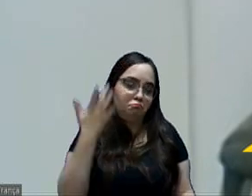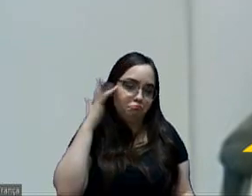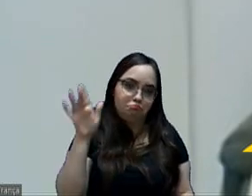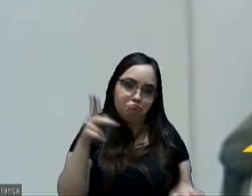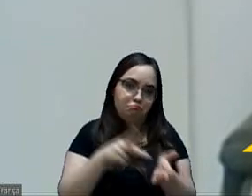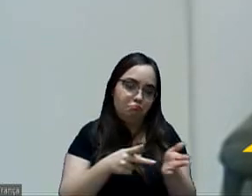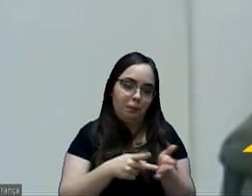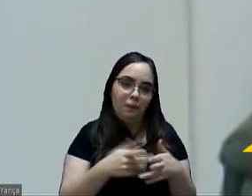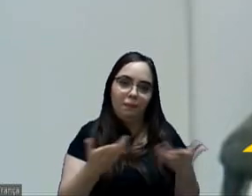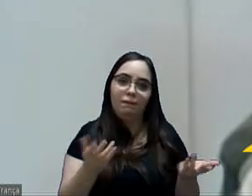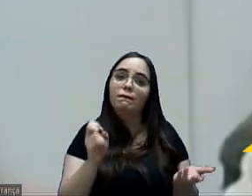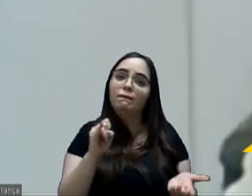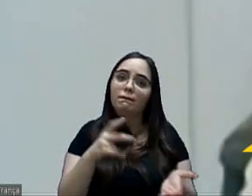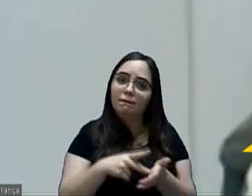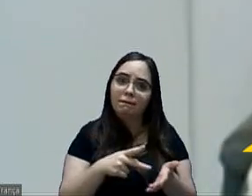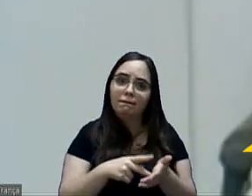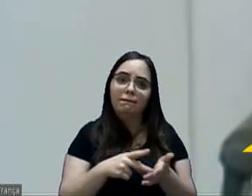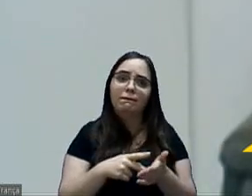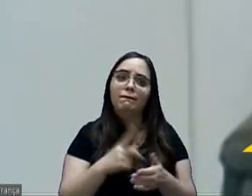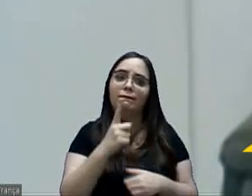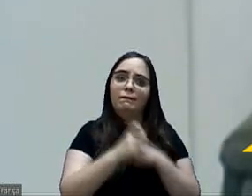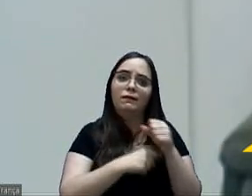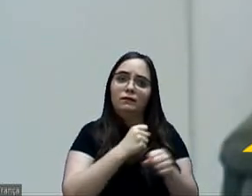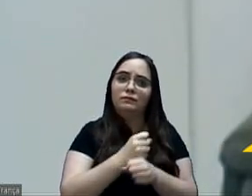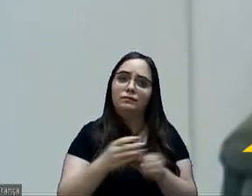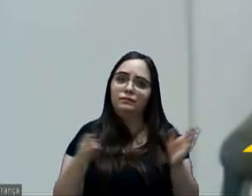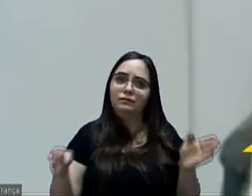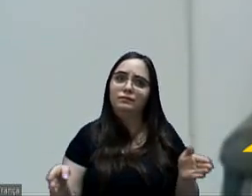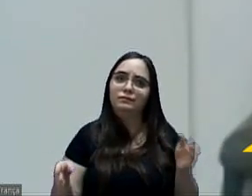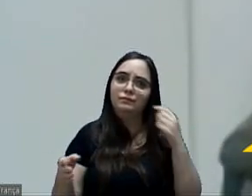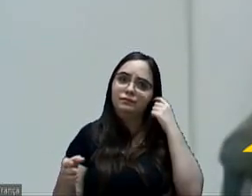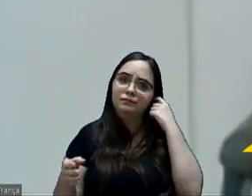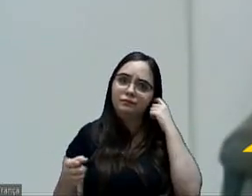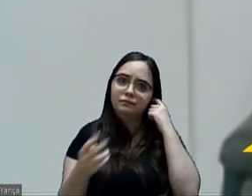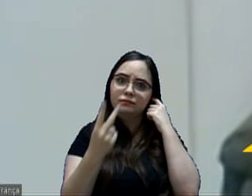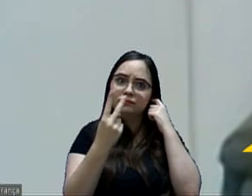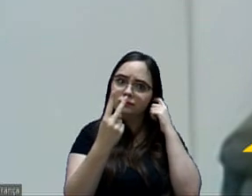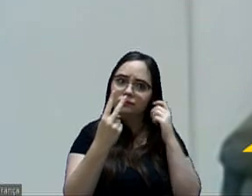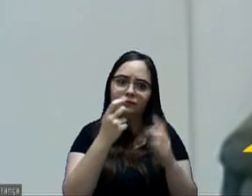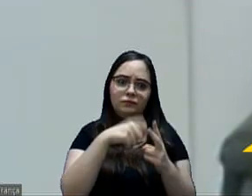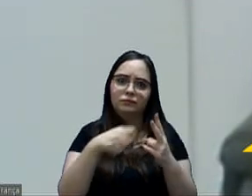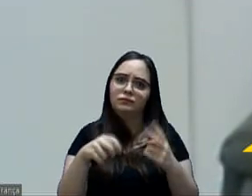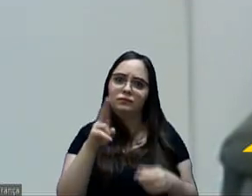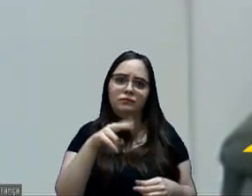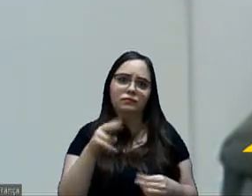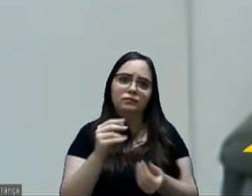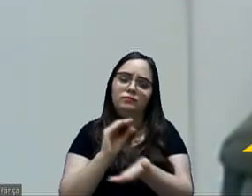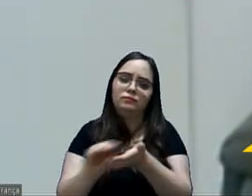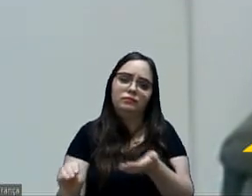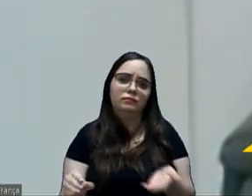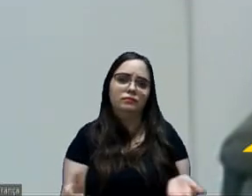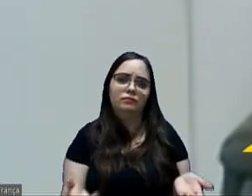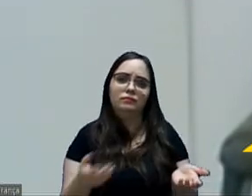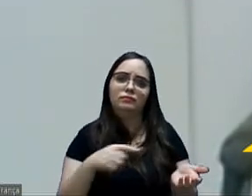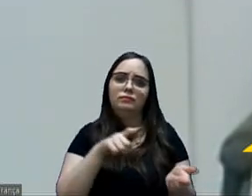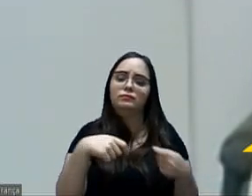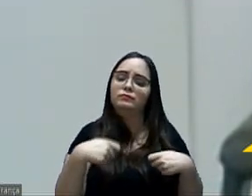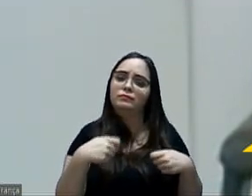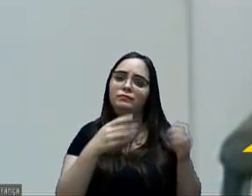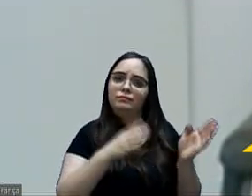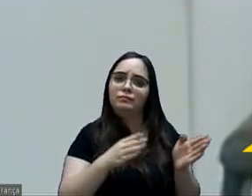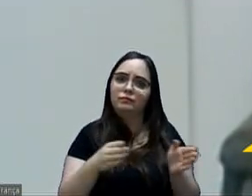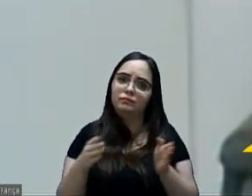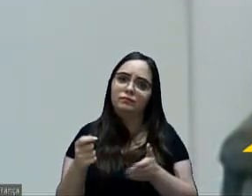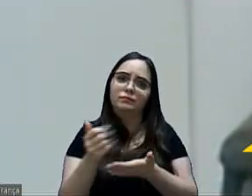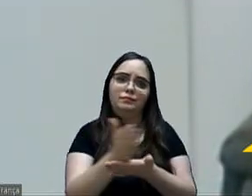verdade. Mas se for, mandou no ano inteiro. Lógico que não vai mandar 80 milhões em 2 meses, gente. A administração está nos meses de